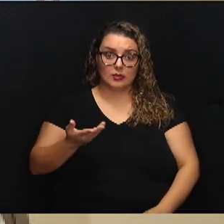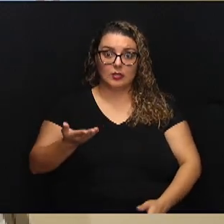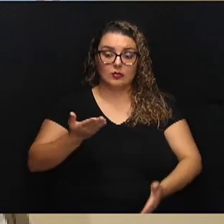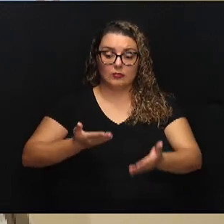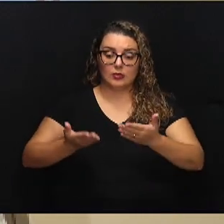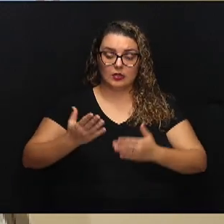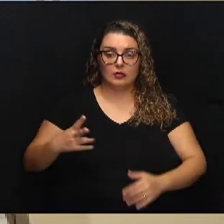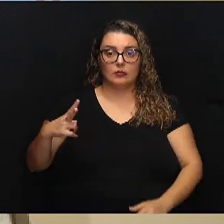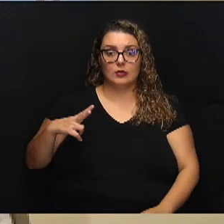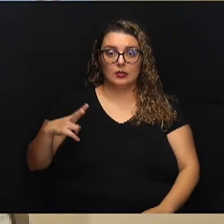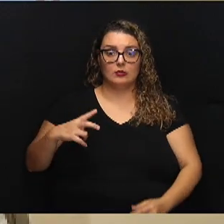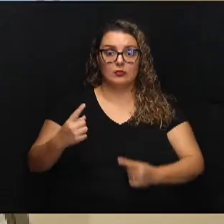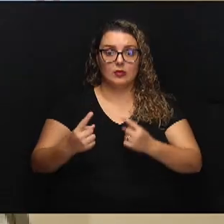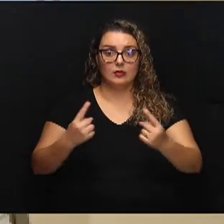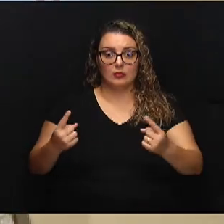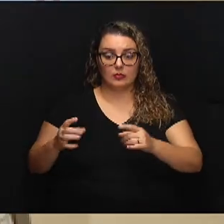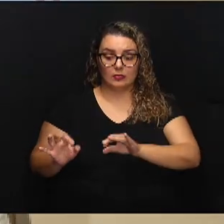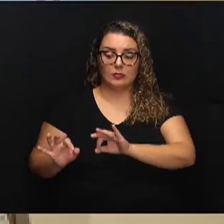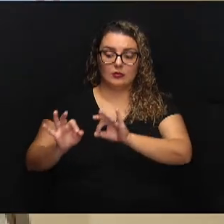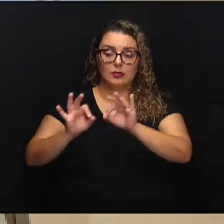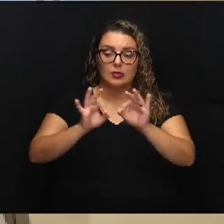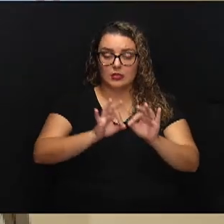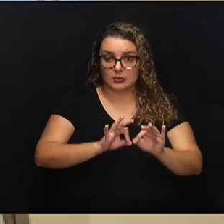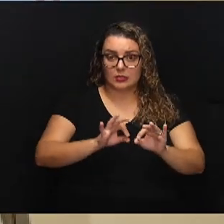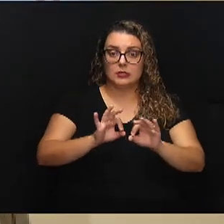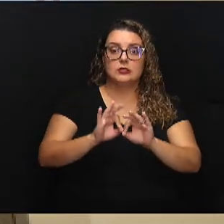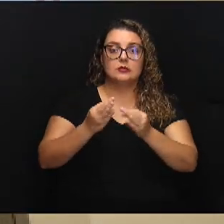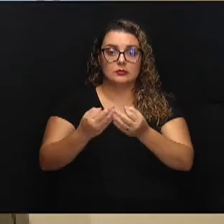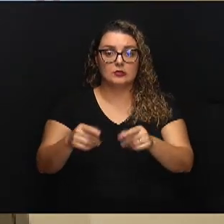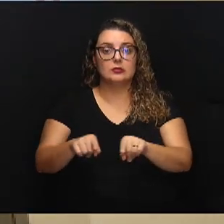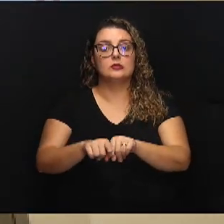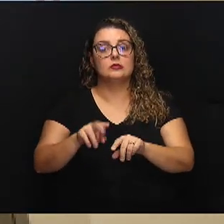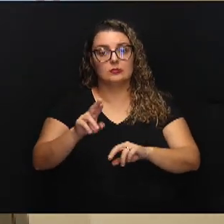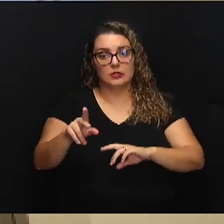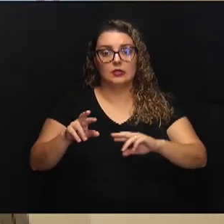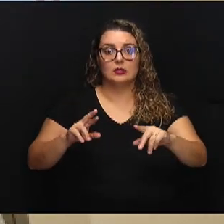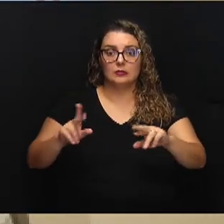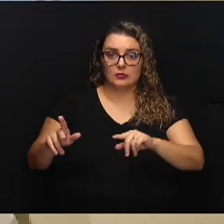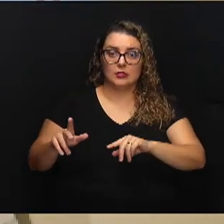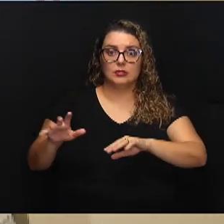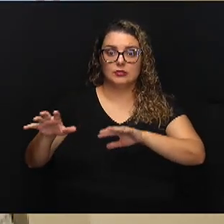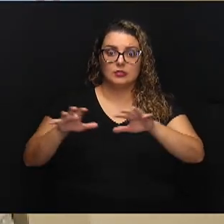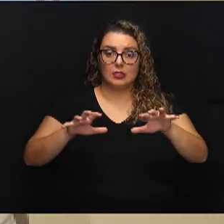é individualizado e o acompanhamento dessas famílias também é diferente entre si.